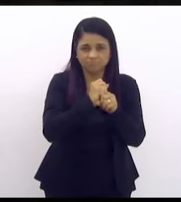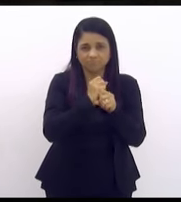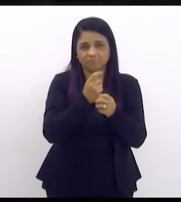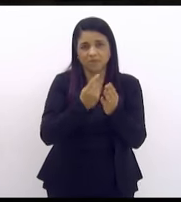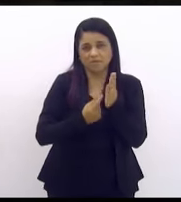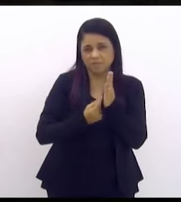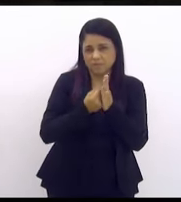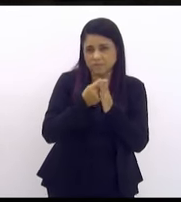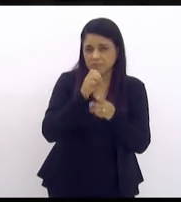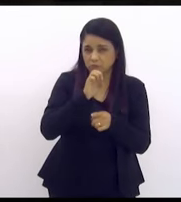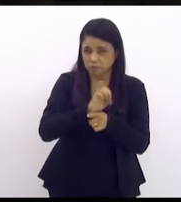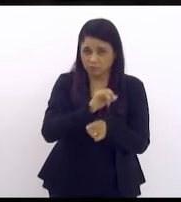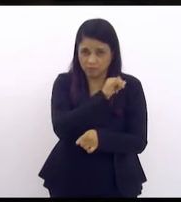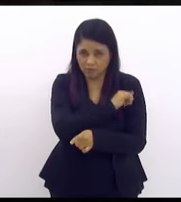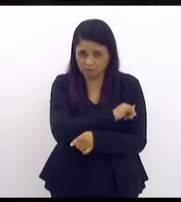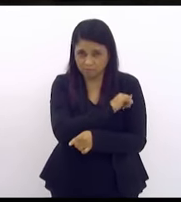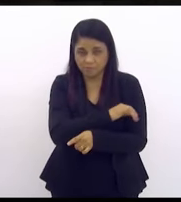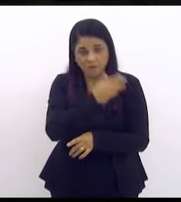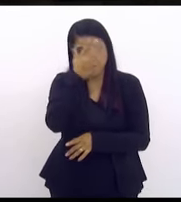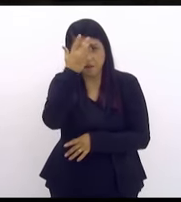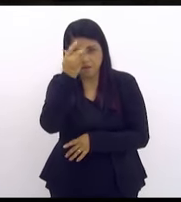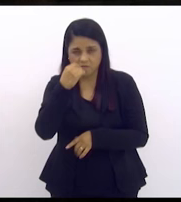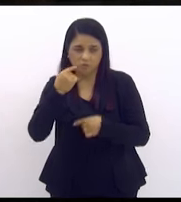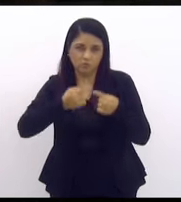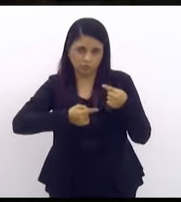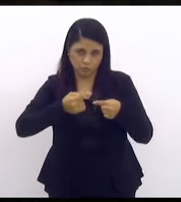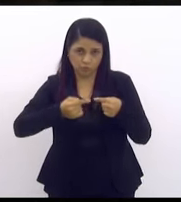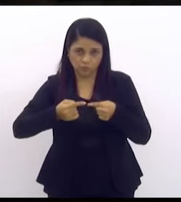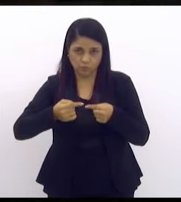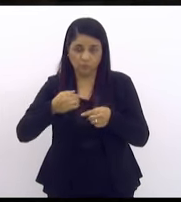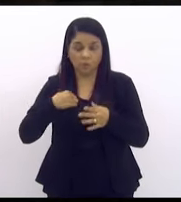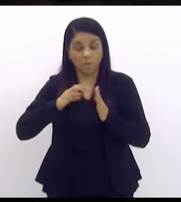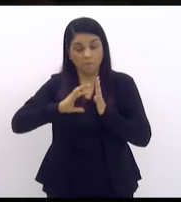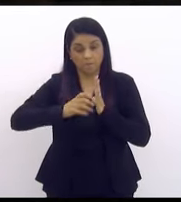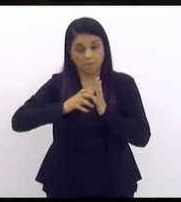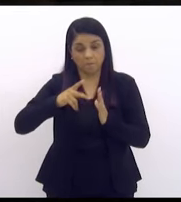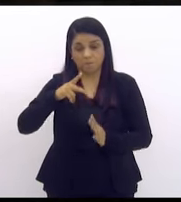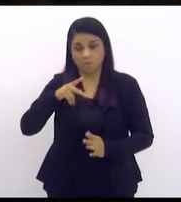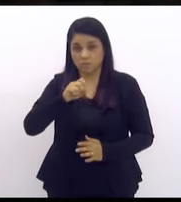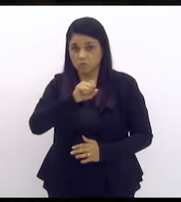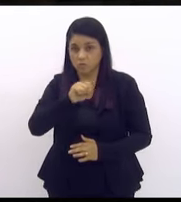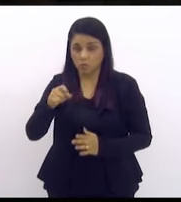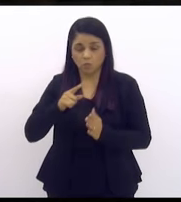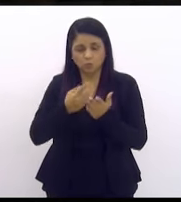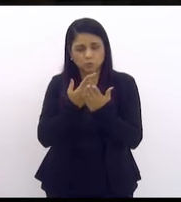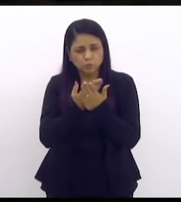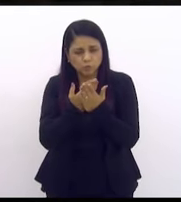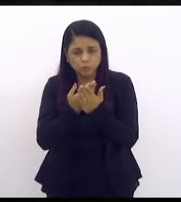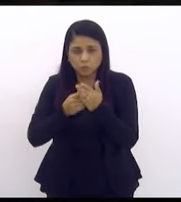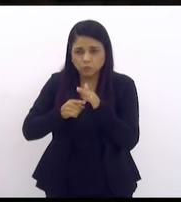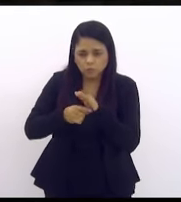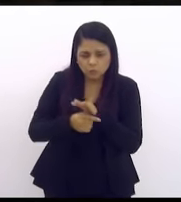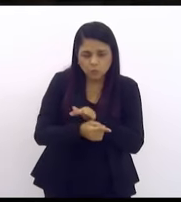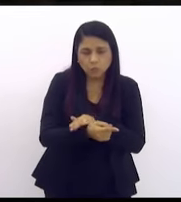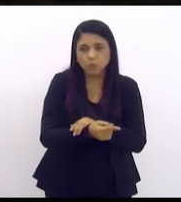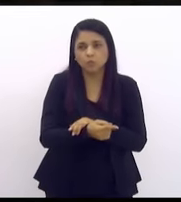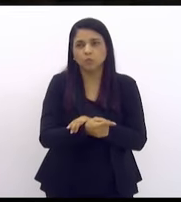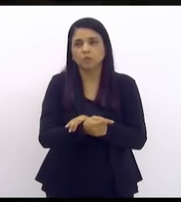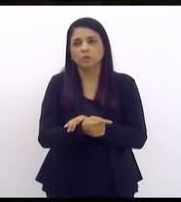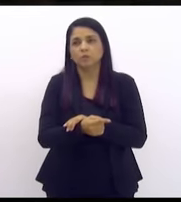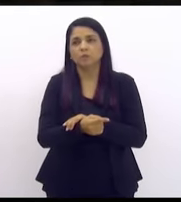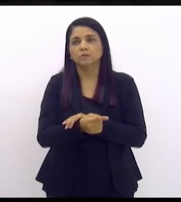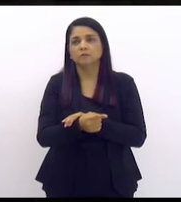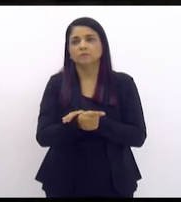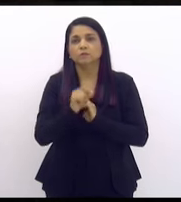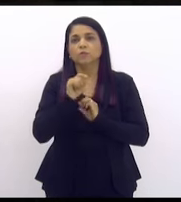do nosso Estado para o dia de amanhã. Nós, da bancada do PSOL, fizemos um estudo profundo sobre isso